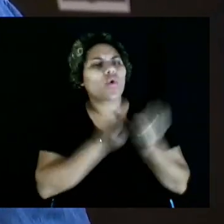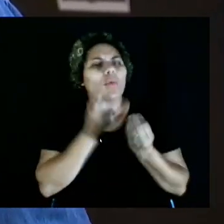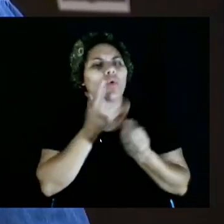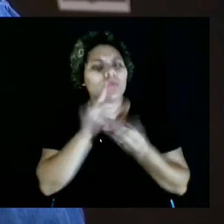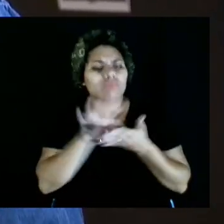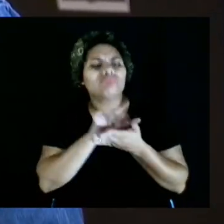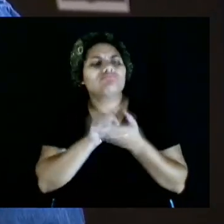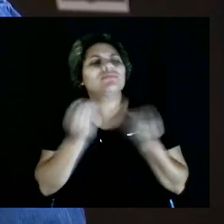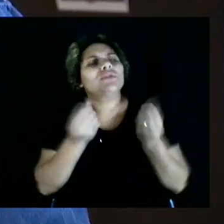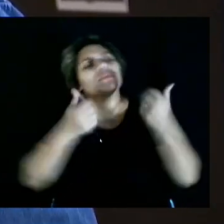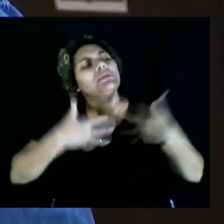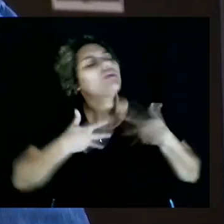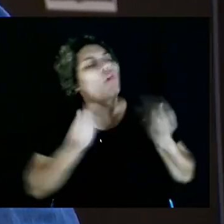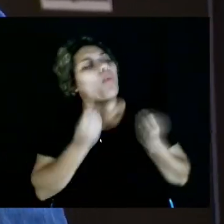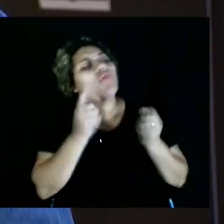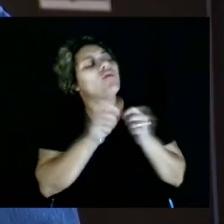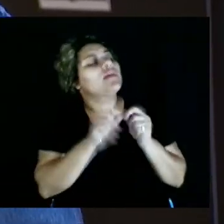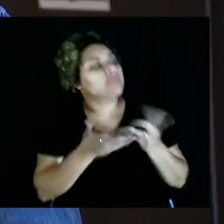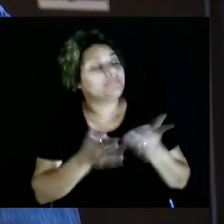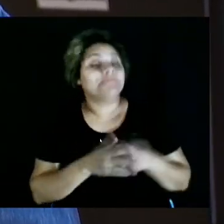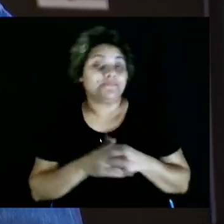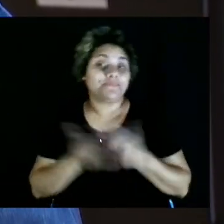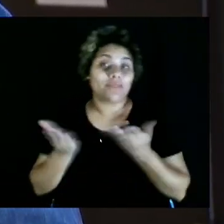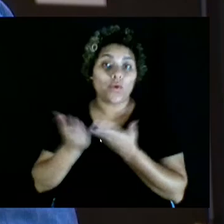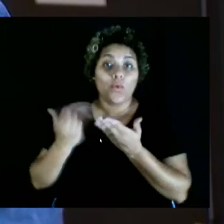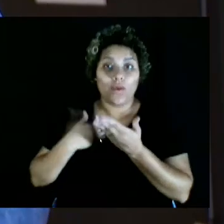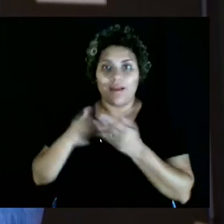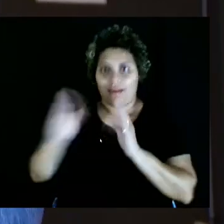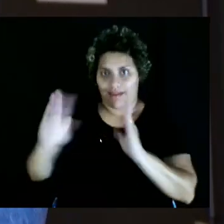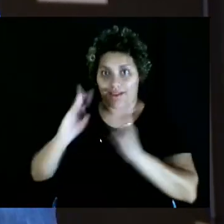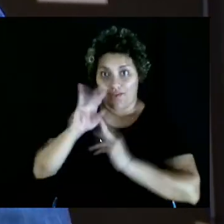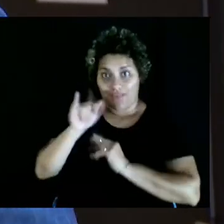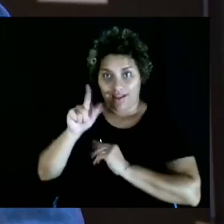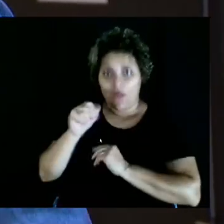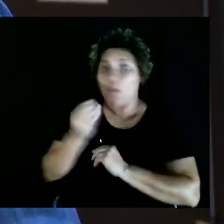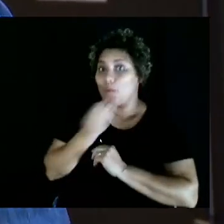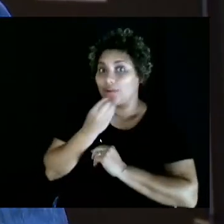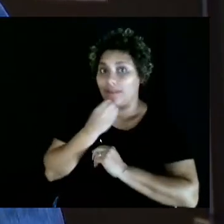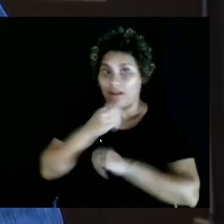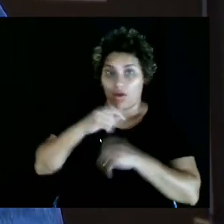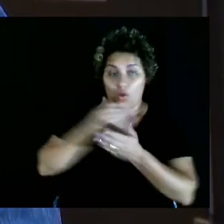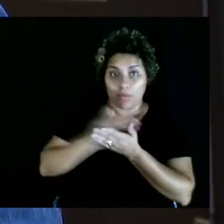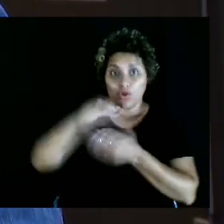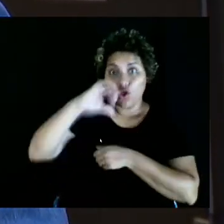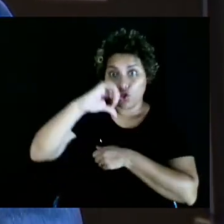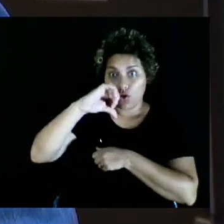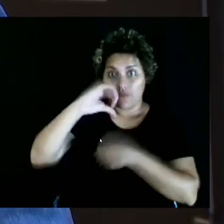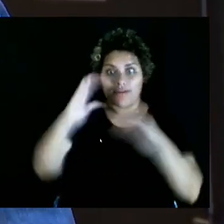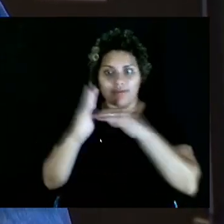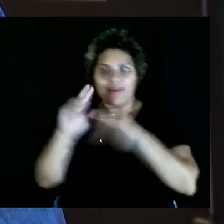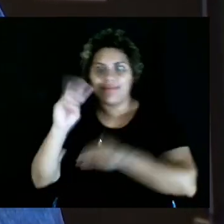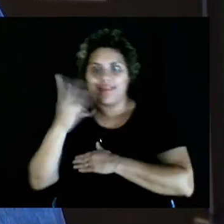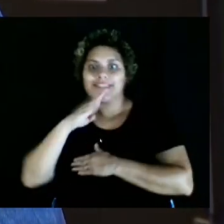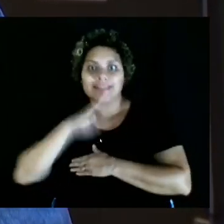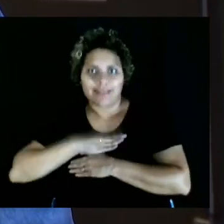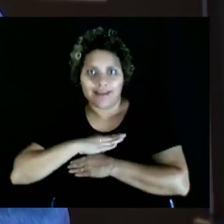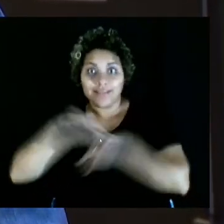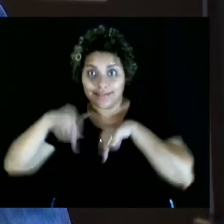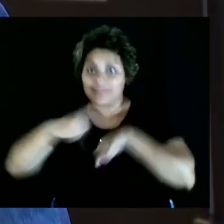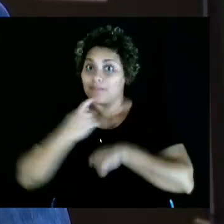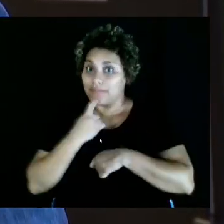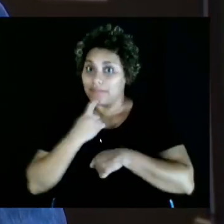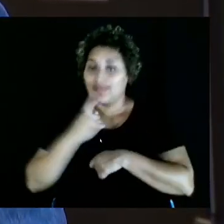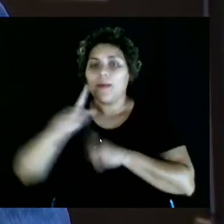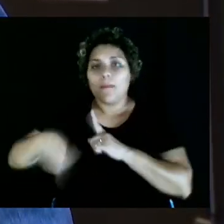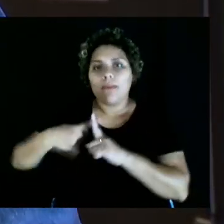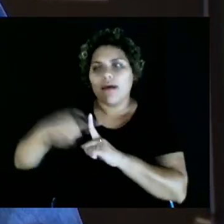A oportunidade hoje da Maratona de Vagas é das 9 às 15 horas aqui em Campinas. Tem outras regiões também acontecendo. Importante reforçar